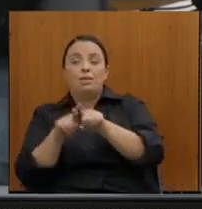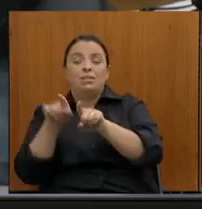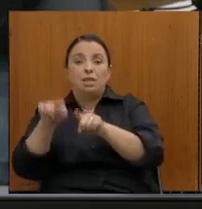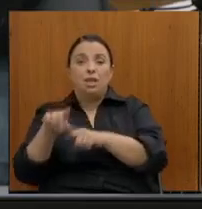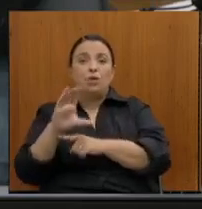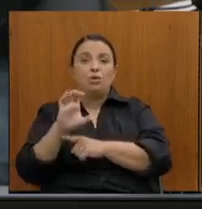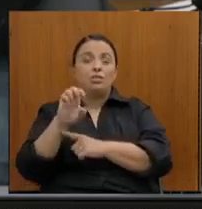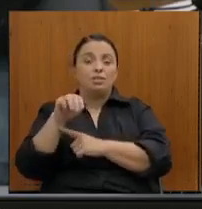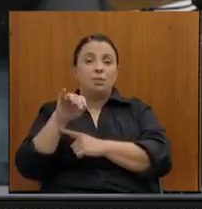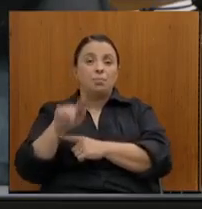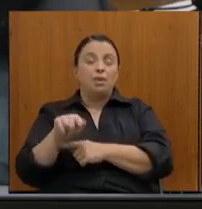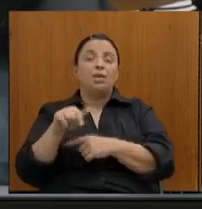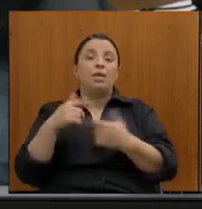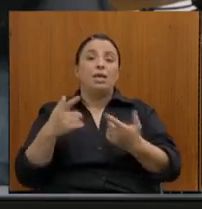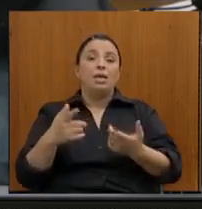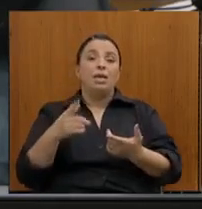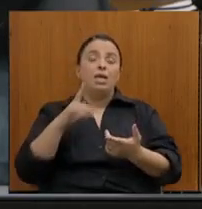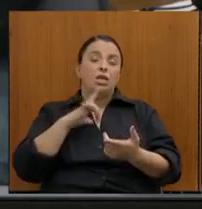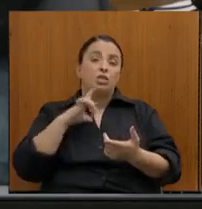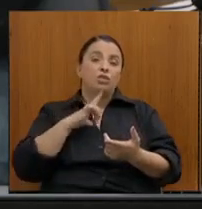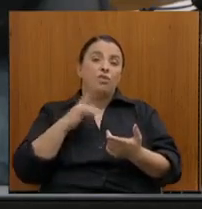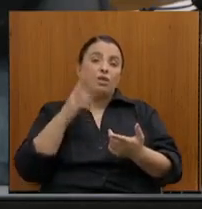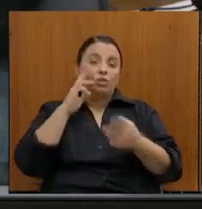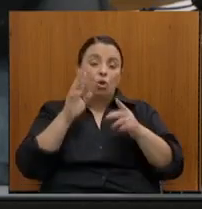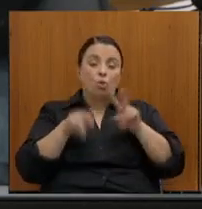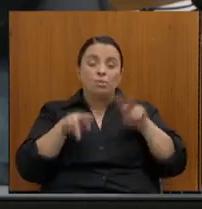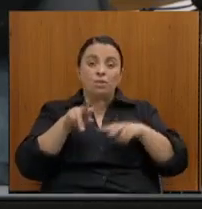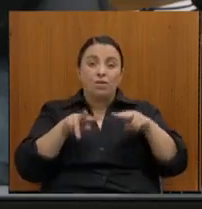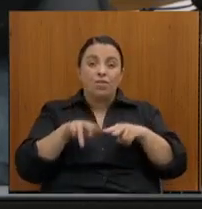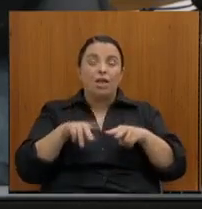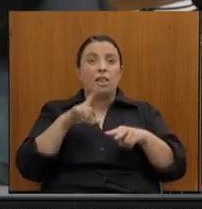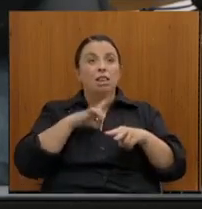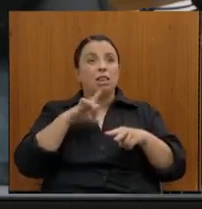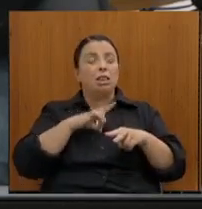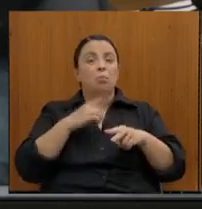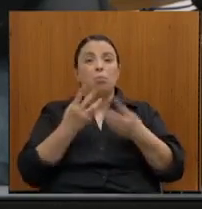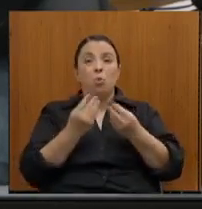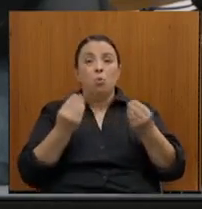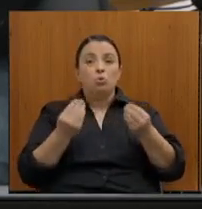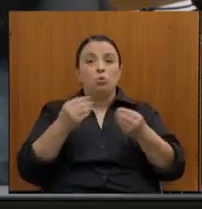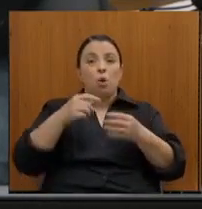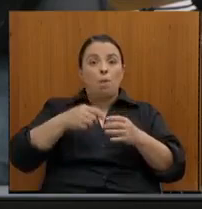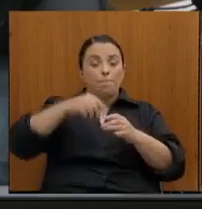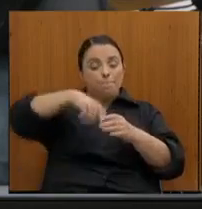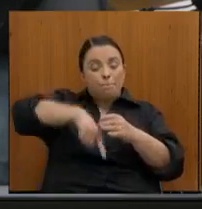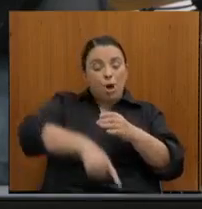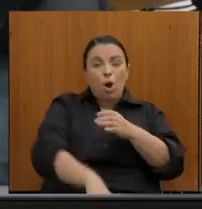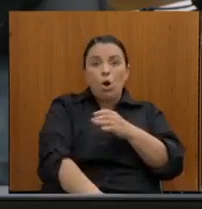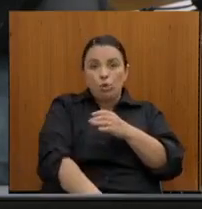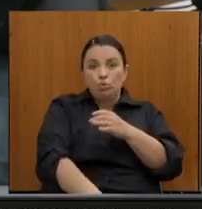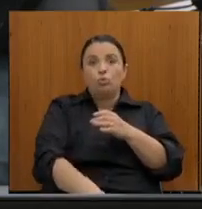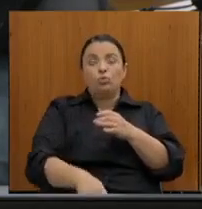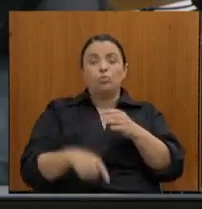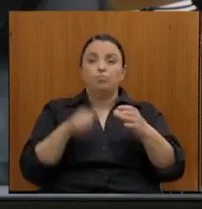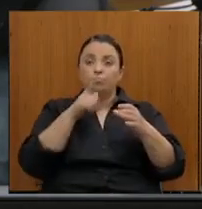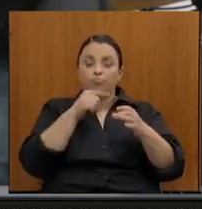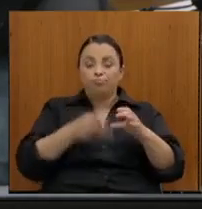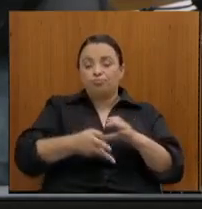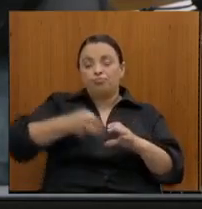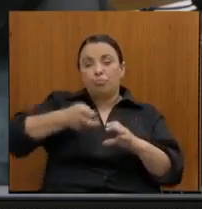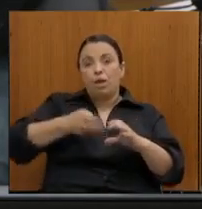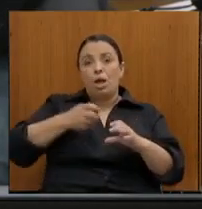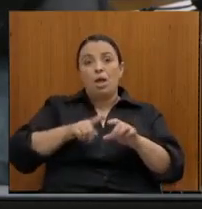são mais de três mil poços artesianos perfurados só que no norte de Minas Minas Gerais e não são equipados que assim bom levando